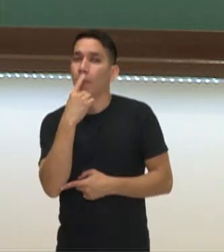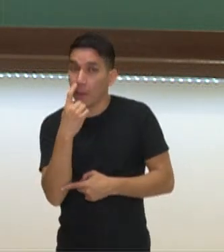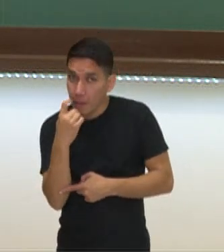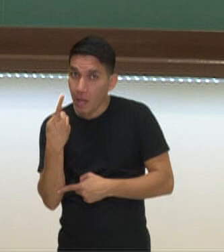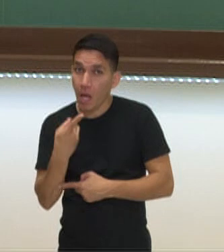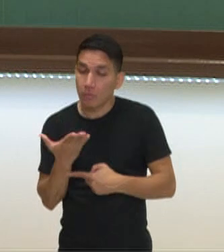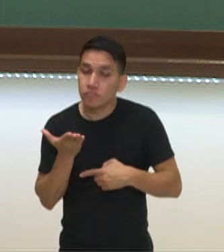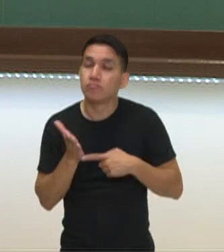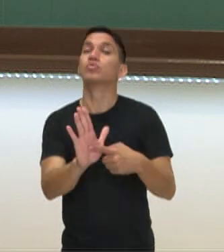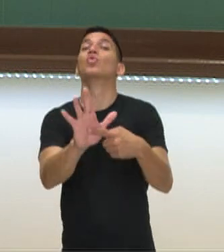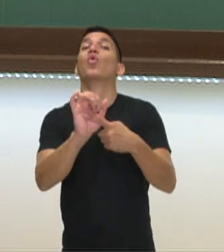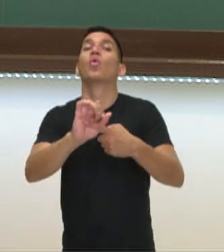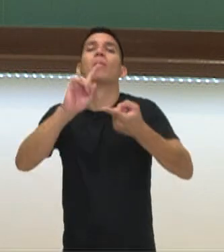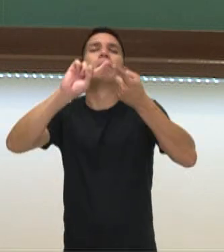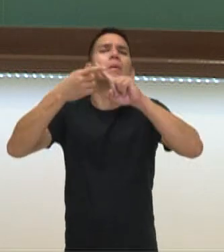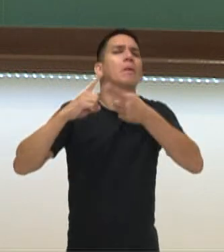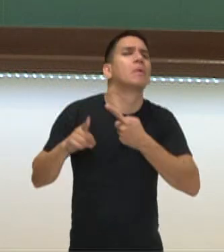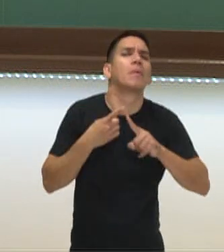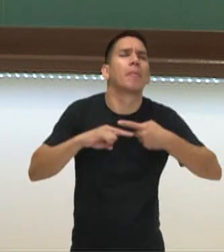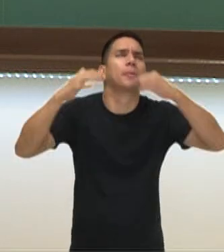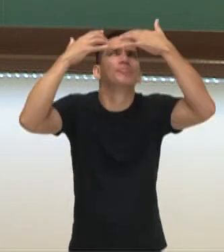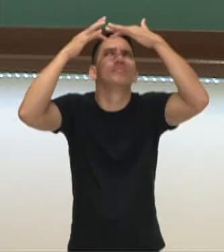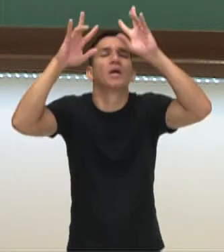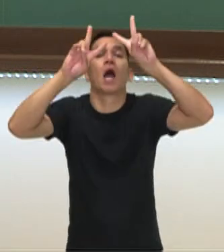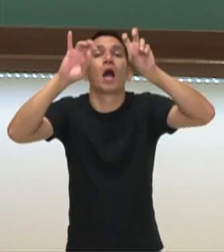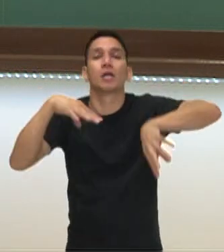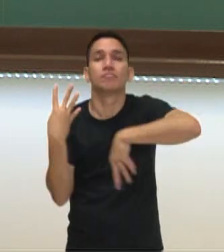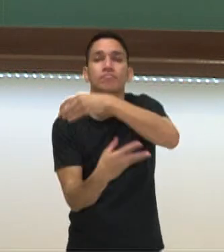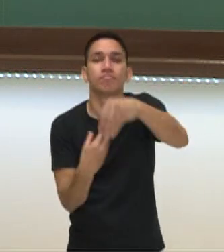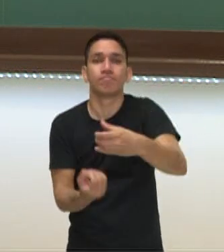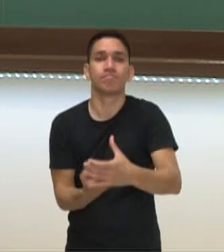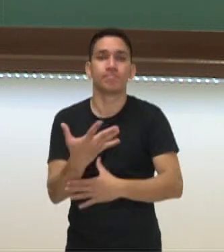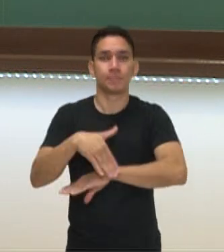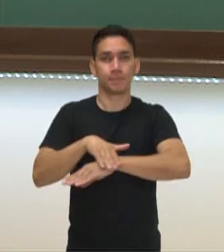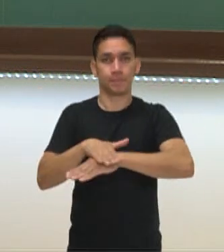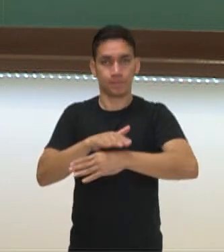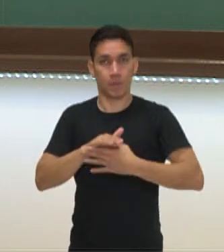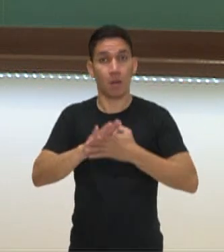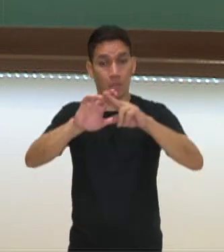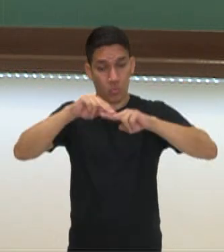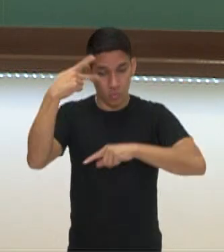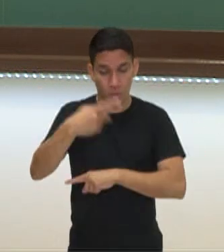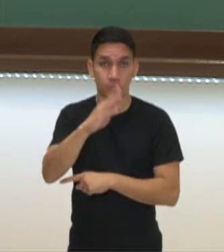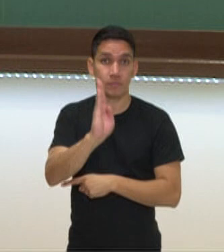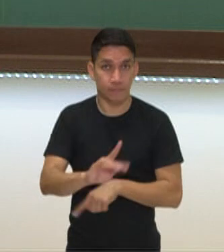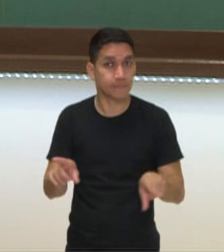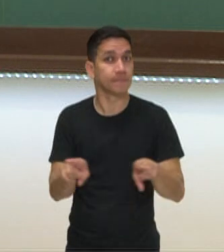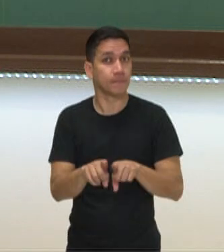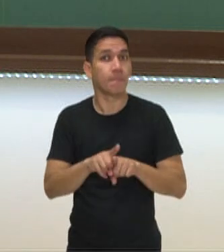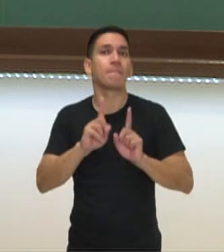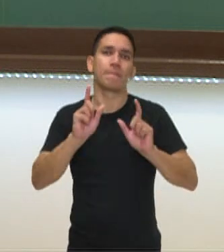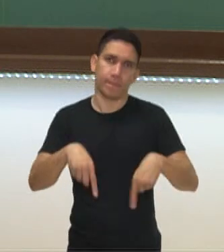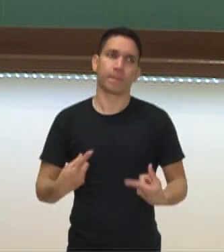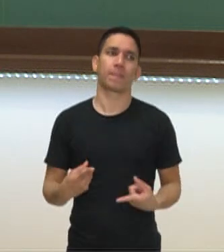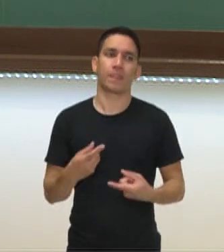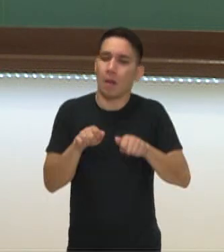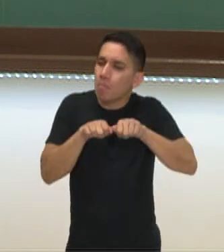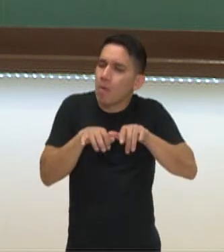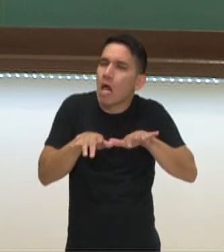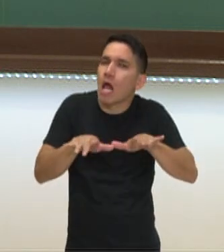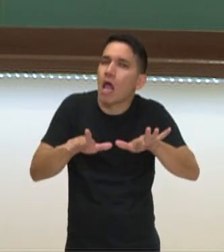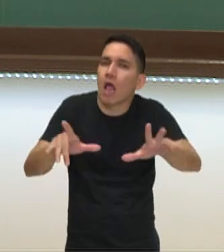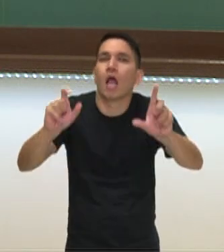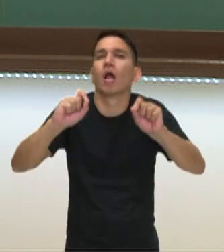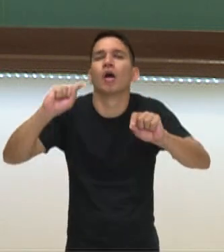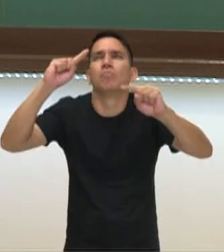essa discussão para pensar a mistura racial. Então, o Brasil também, um país que se difundia a ideia de que a